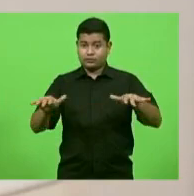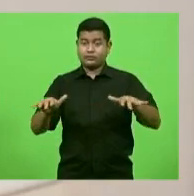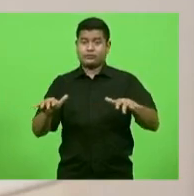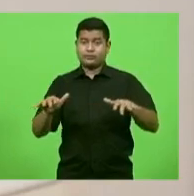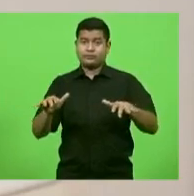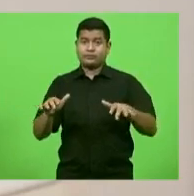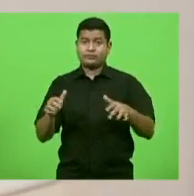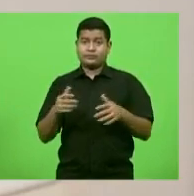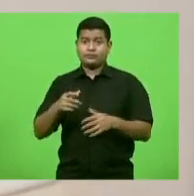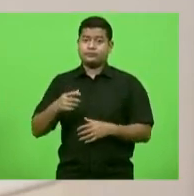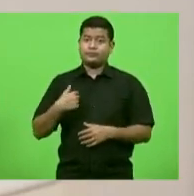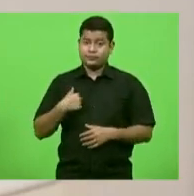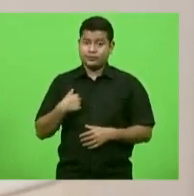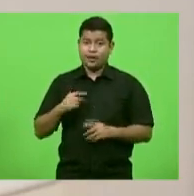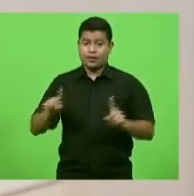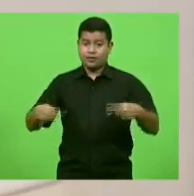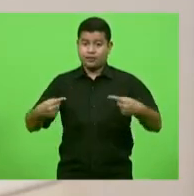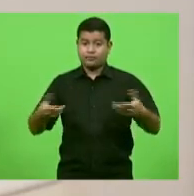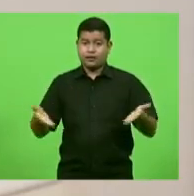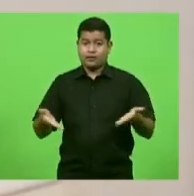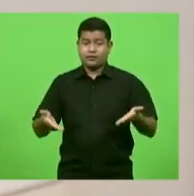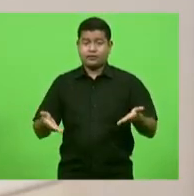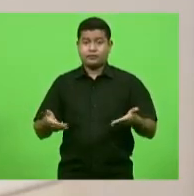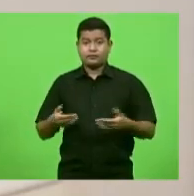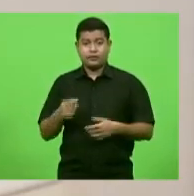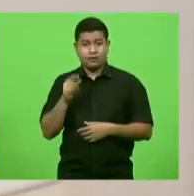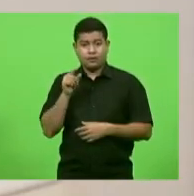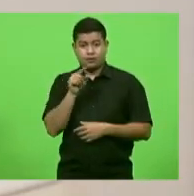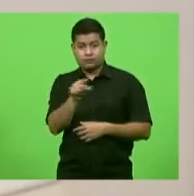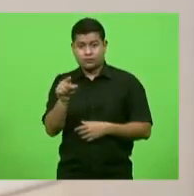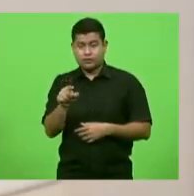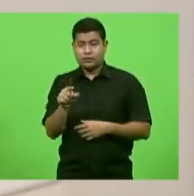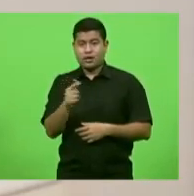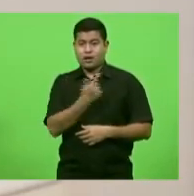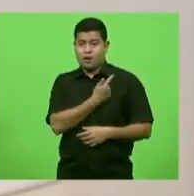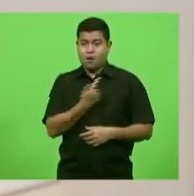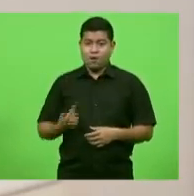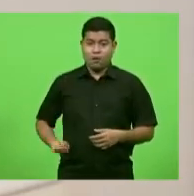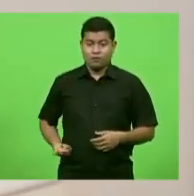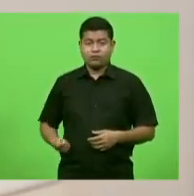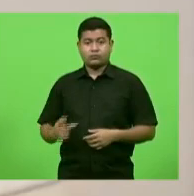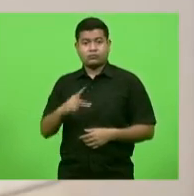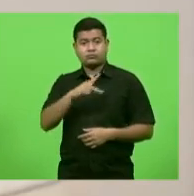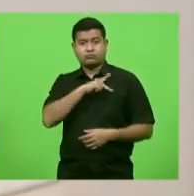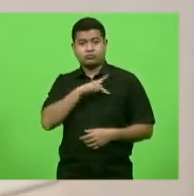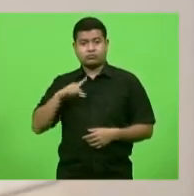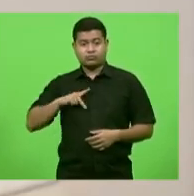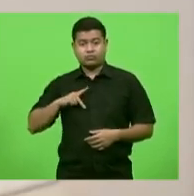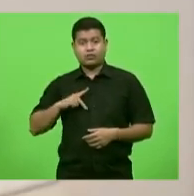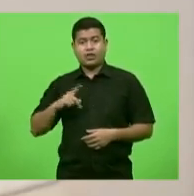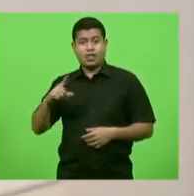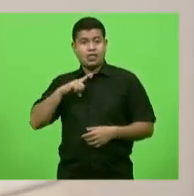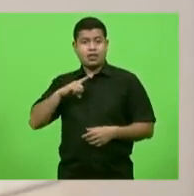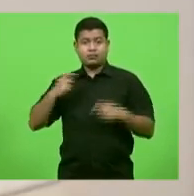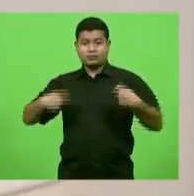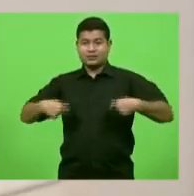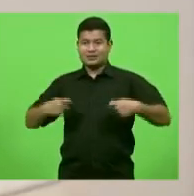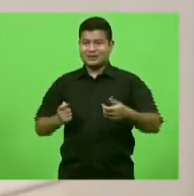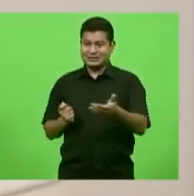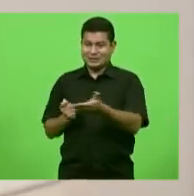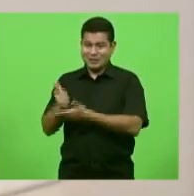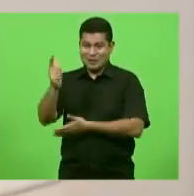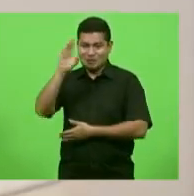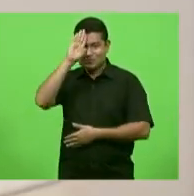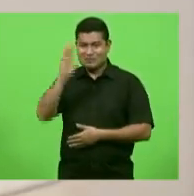Além da pandemia, isto é um dos nossos desafios. Você ser poder público, ter que fazer uma compra por aquisição